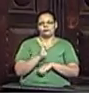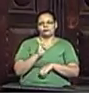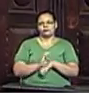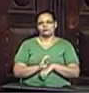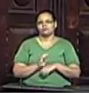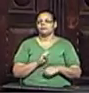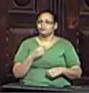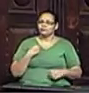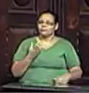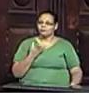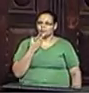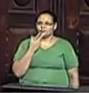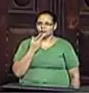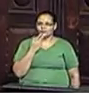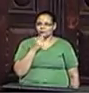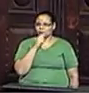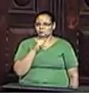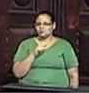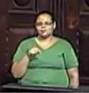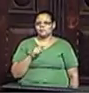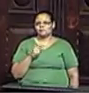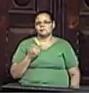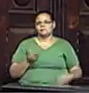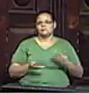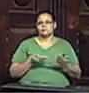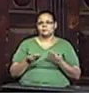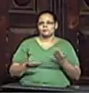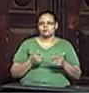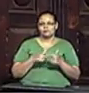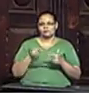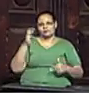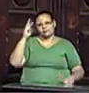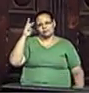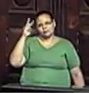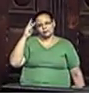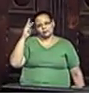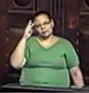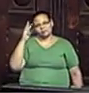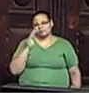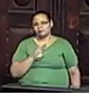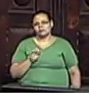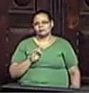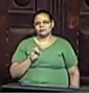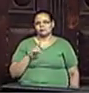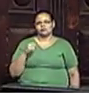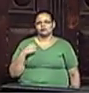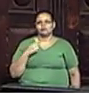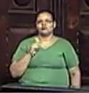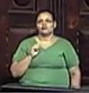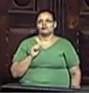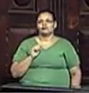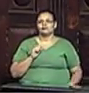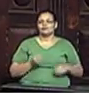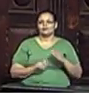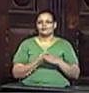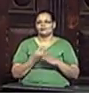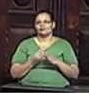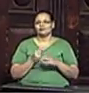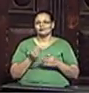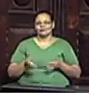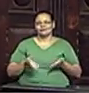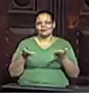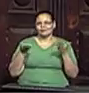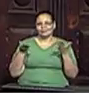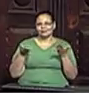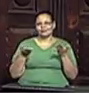Portanto, quero aqui dizer que não estamos tratando das doenças mentais de modo geral, nem estamos introduzindo, nem criando, nem